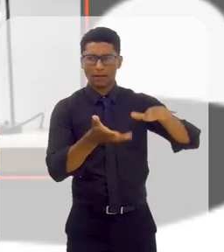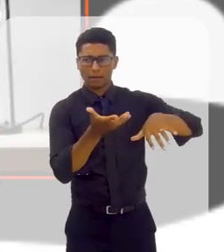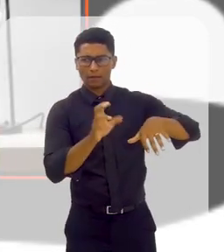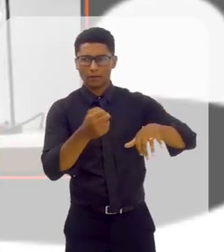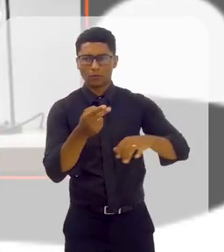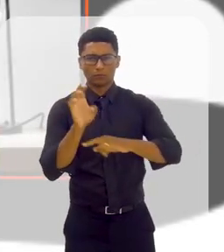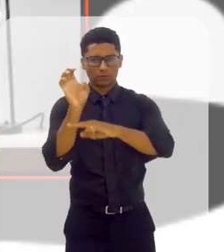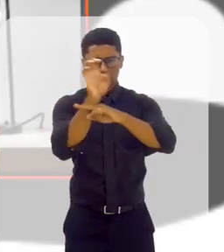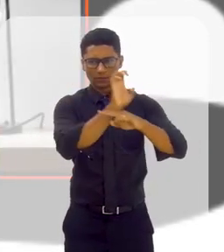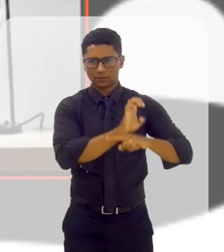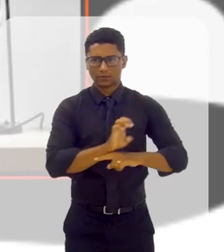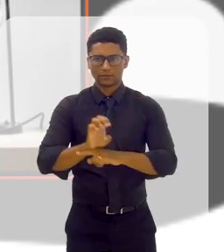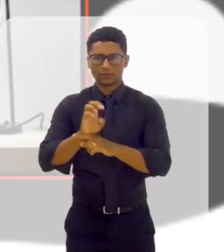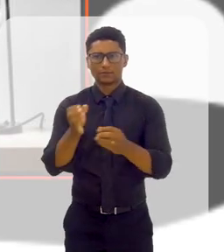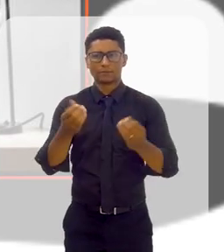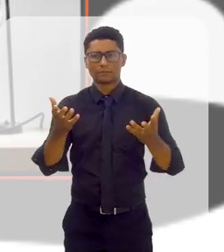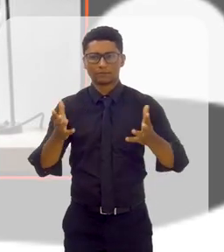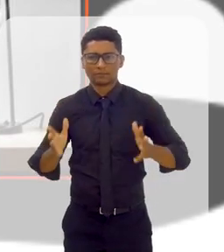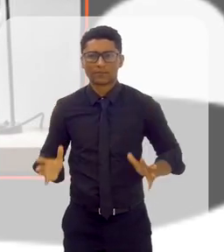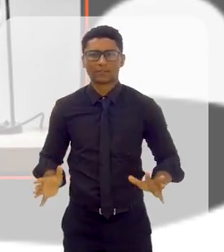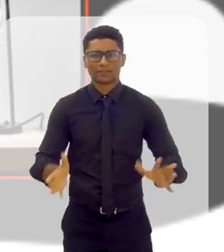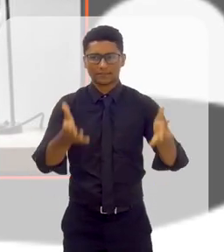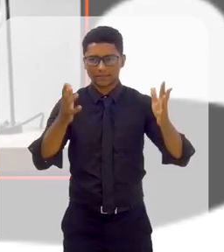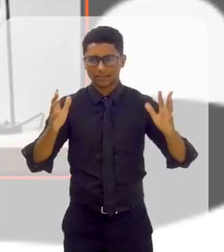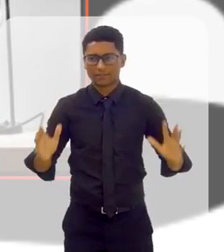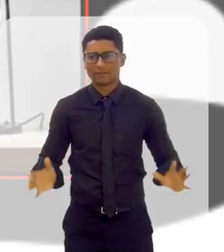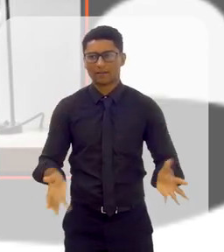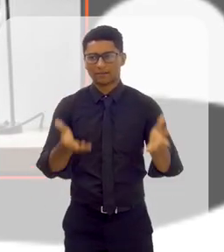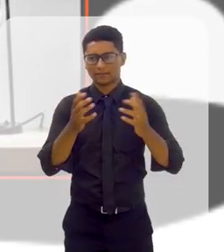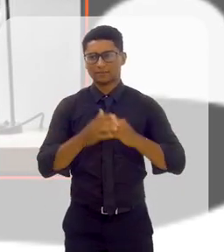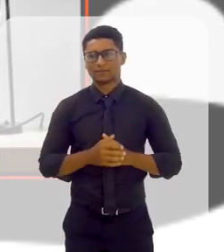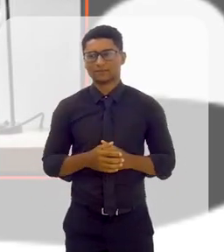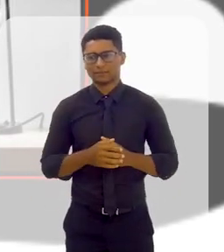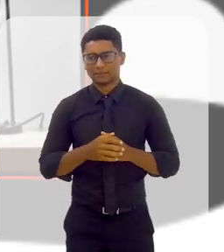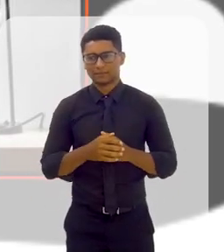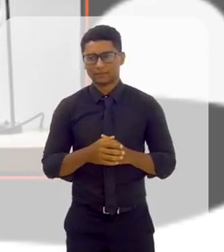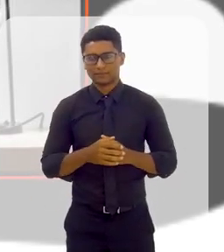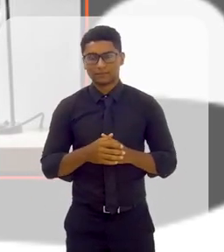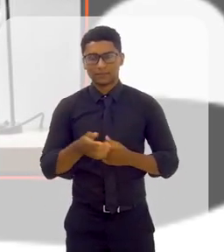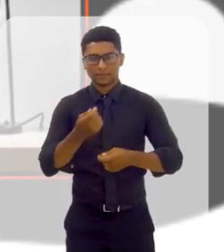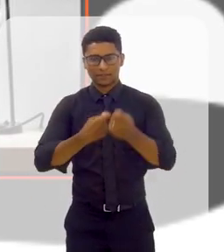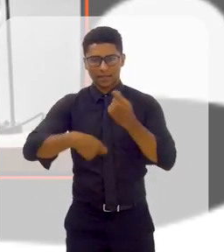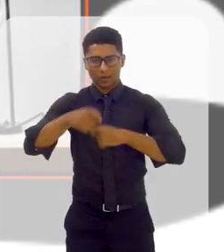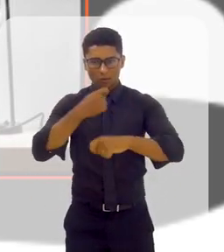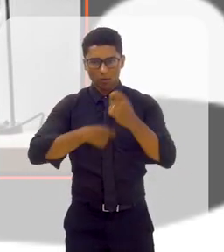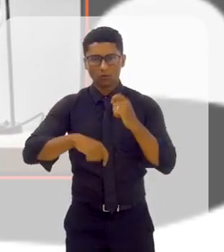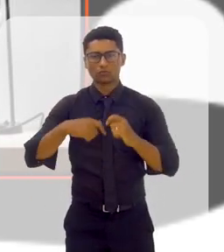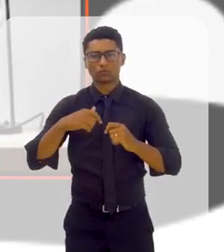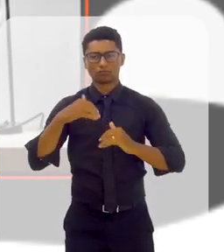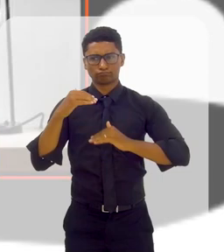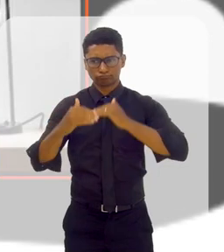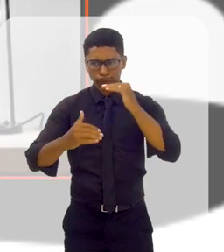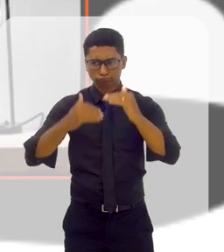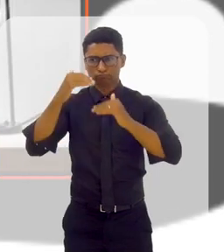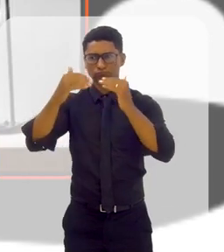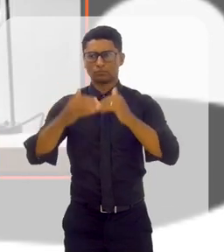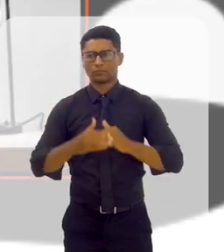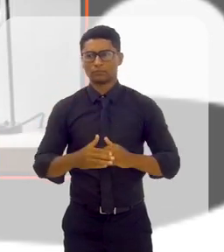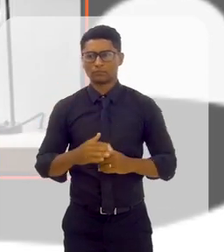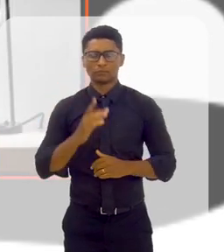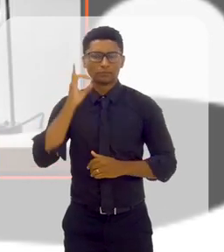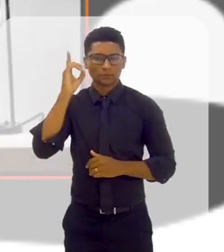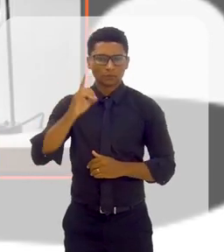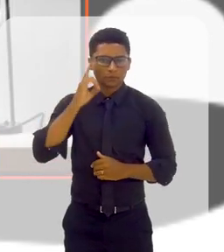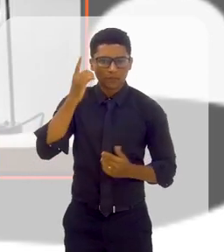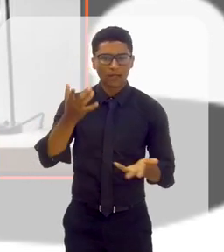ou em câmaras estaduais para poder incentivar a o seu tipo de negócio a prosperar quer dizer algum